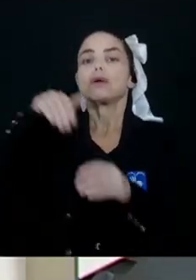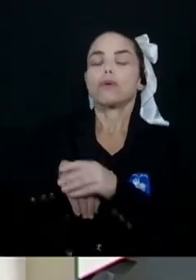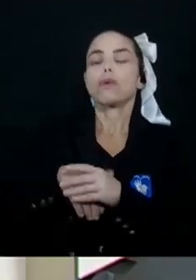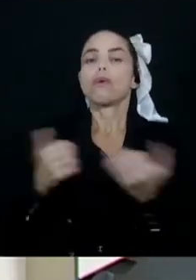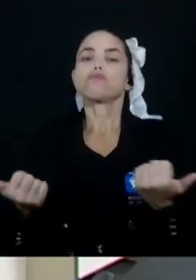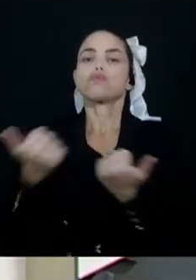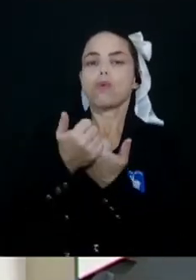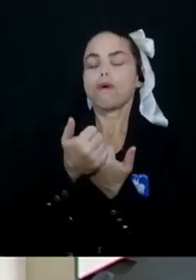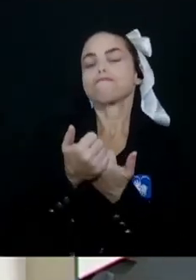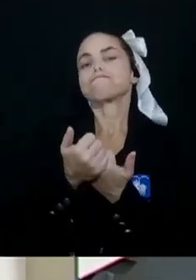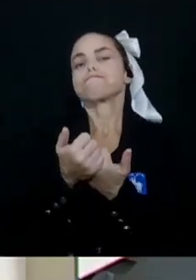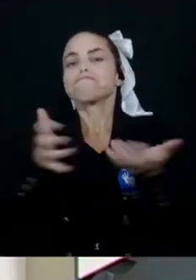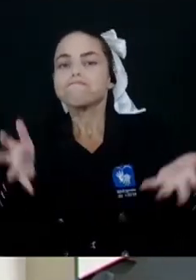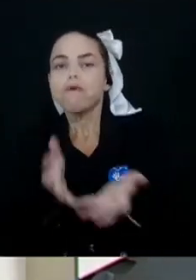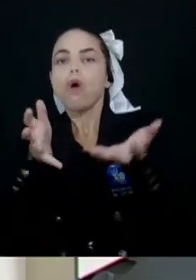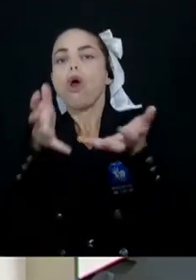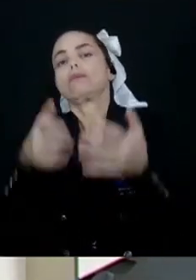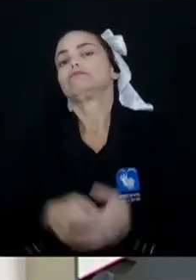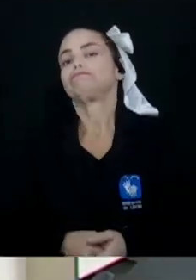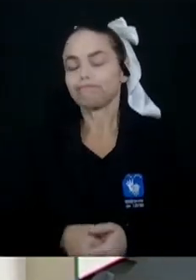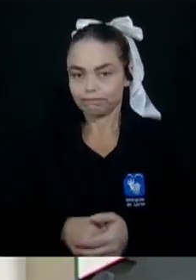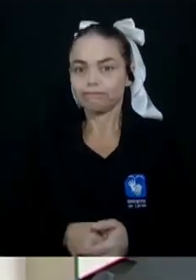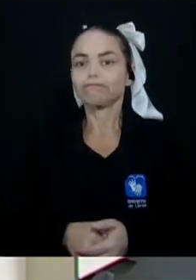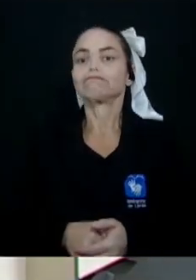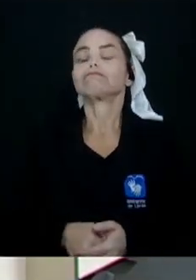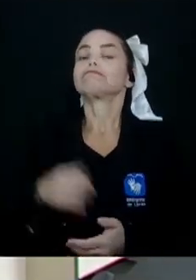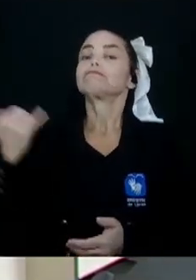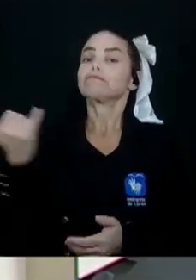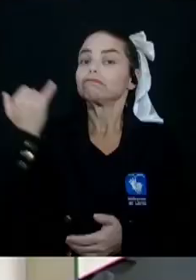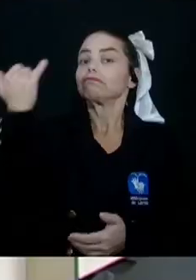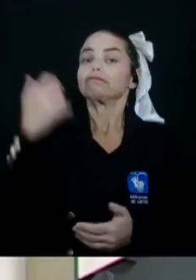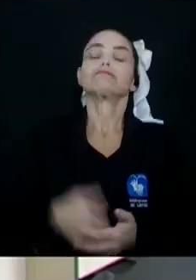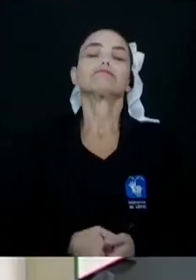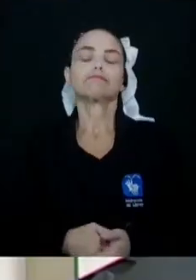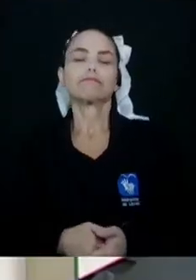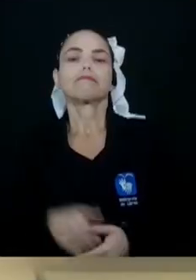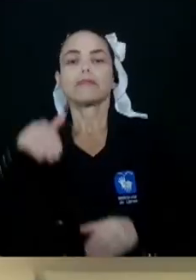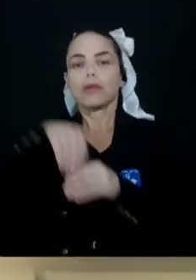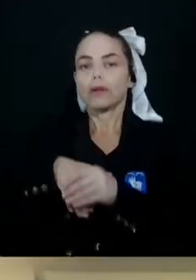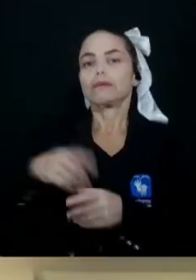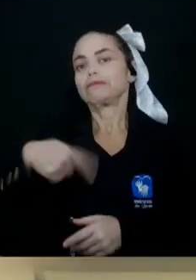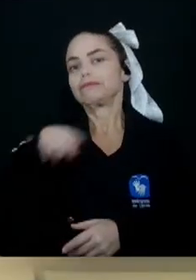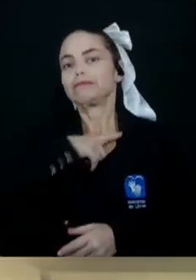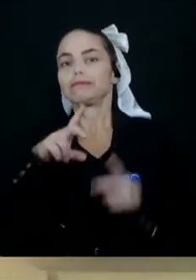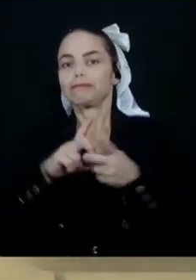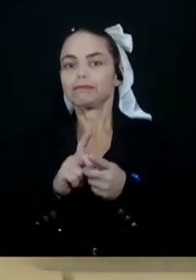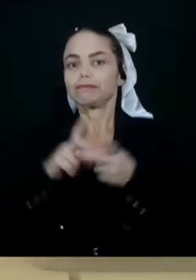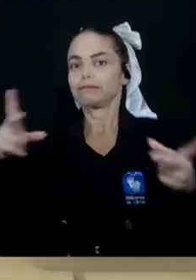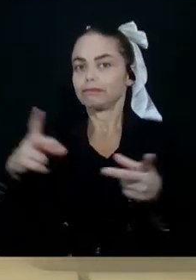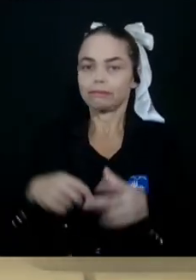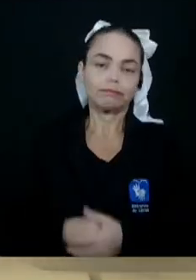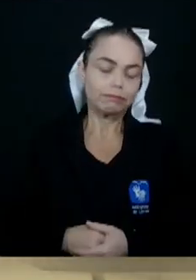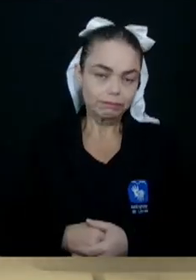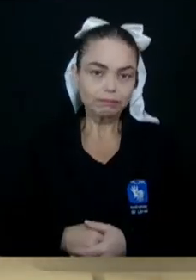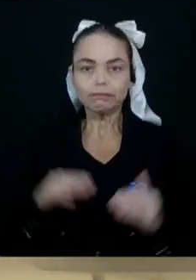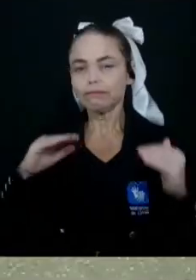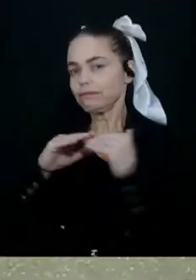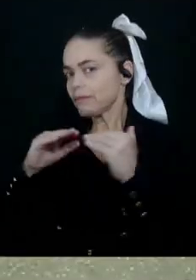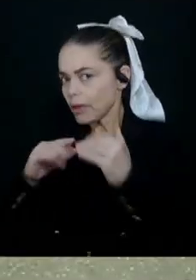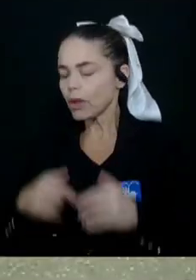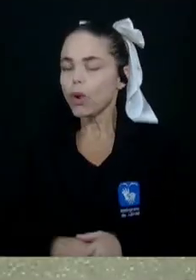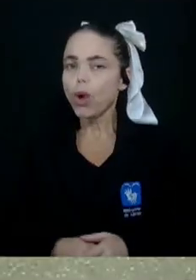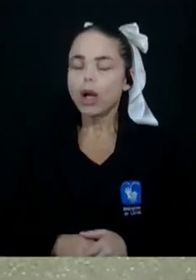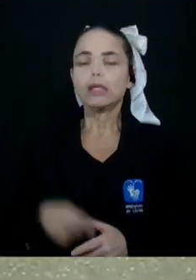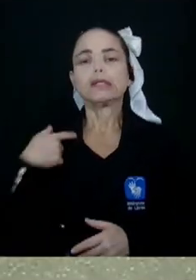contribuição dele é de bastante proeminência para o processo eleitoral e para a nossa democracia. De acordo com especialistas, é muito